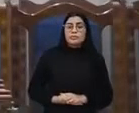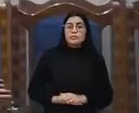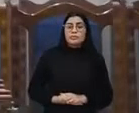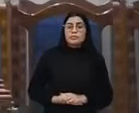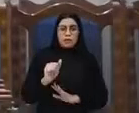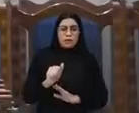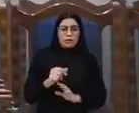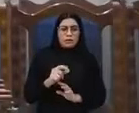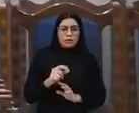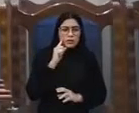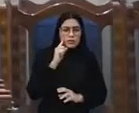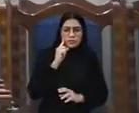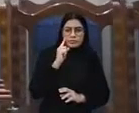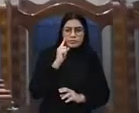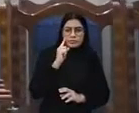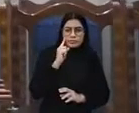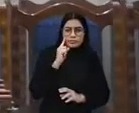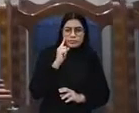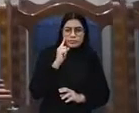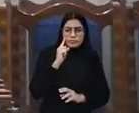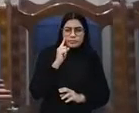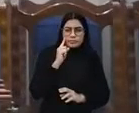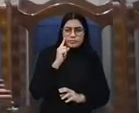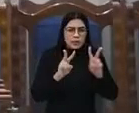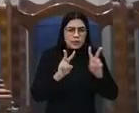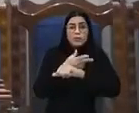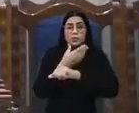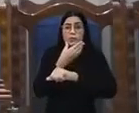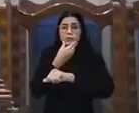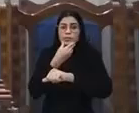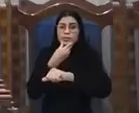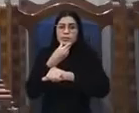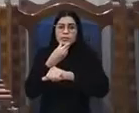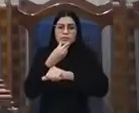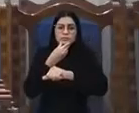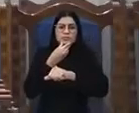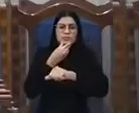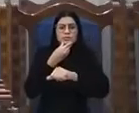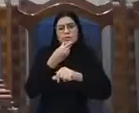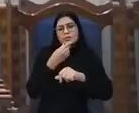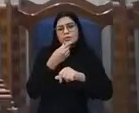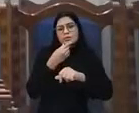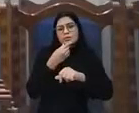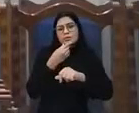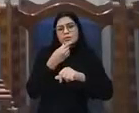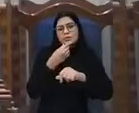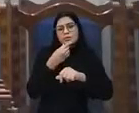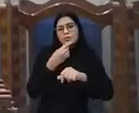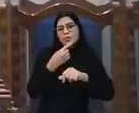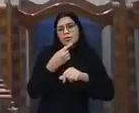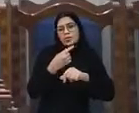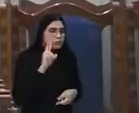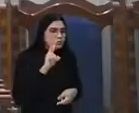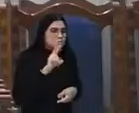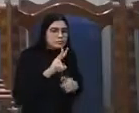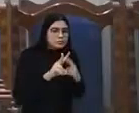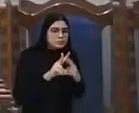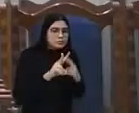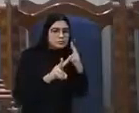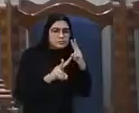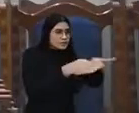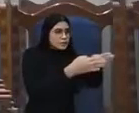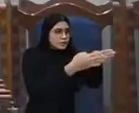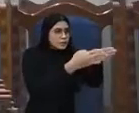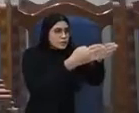olha, eu procurei um homem em Atenas e só encontrei deuses. procurei um homem em Atenas